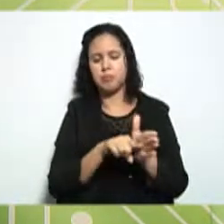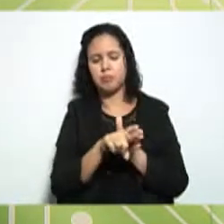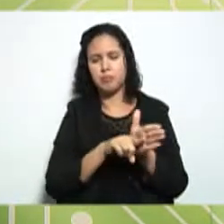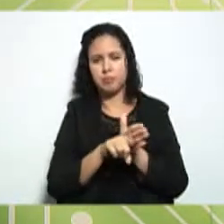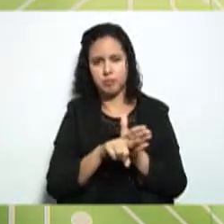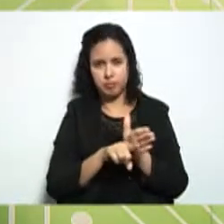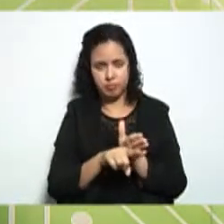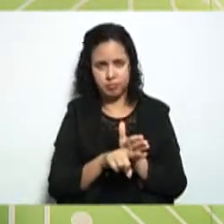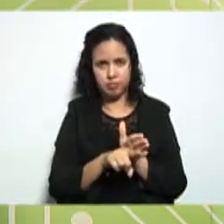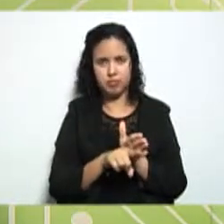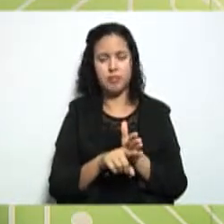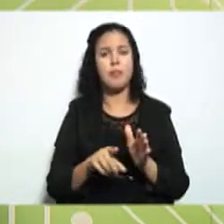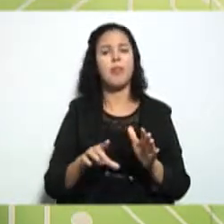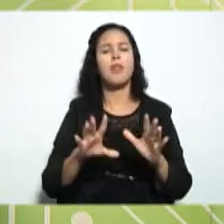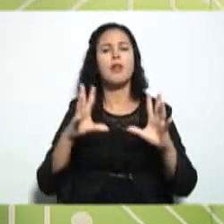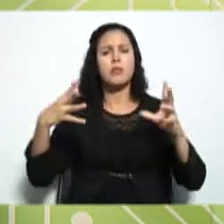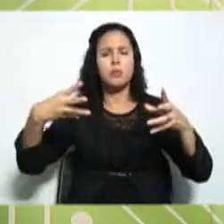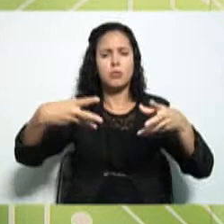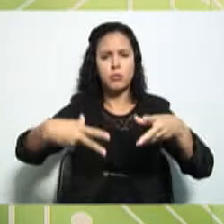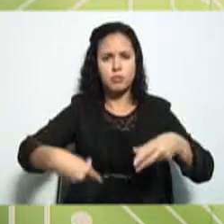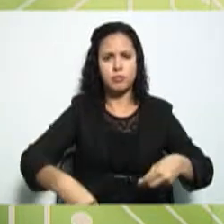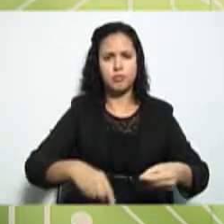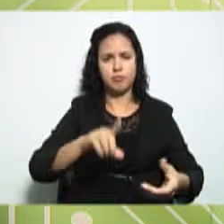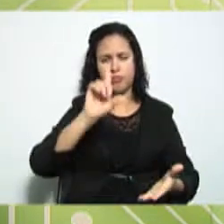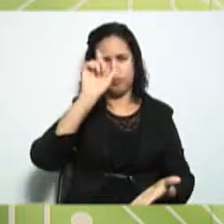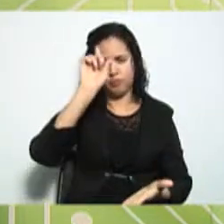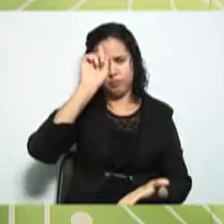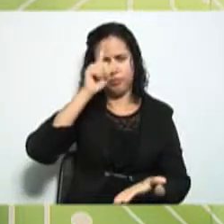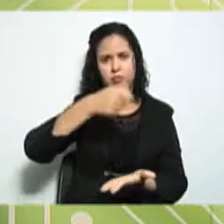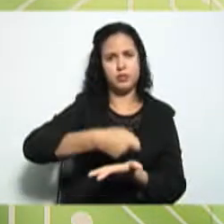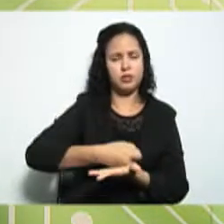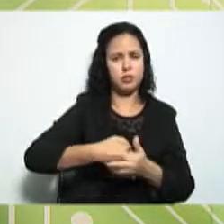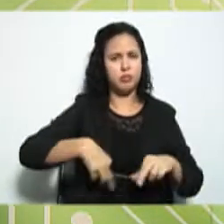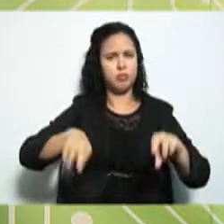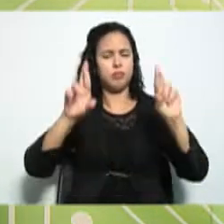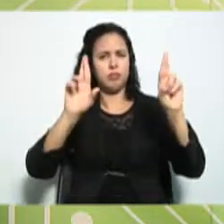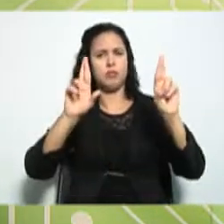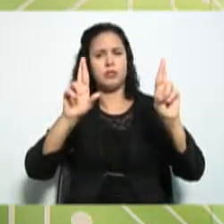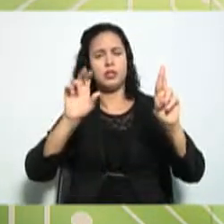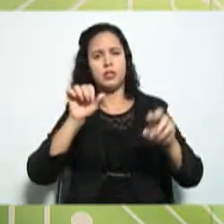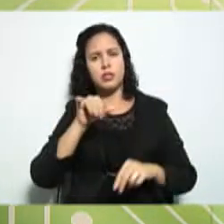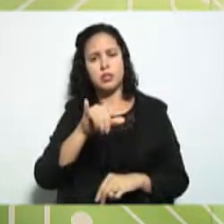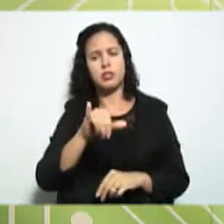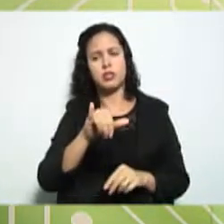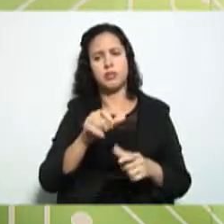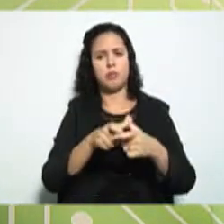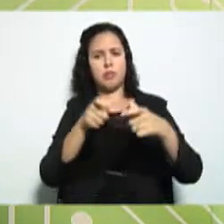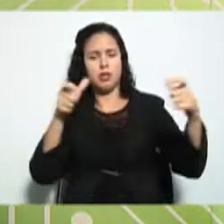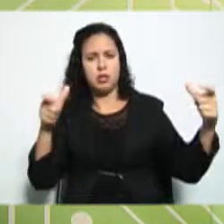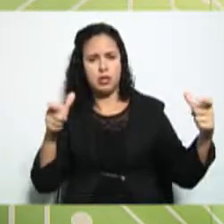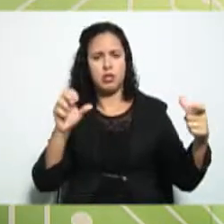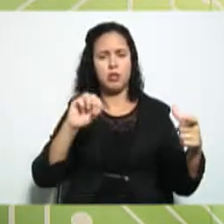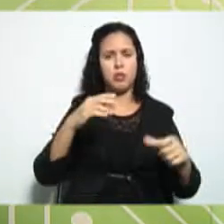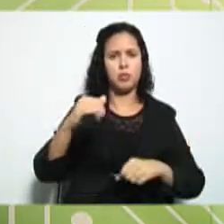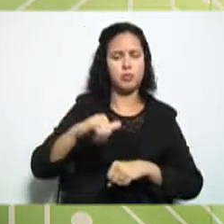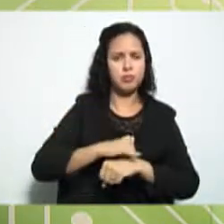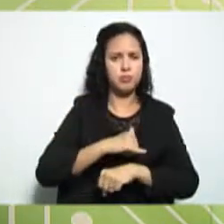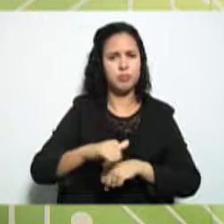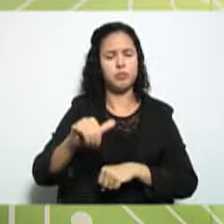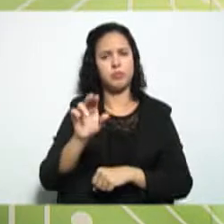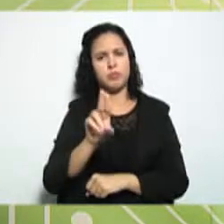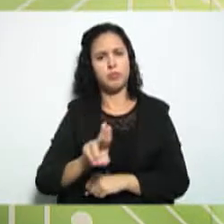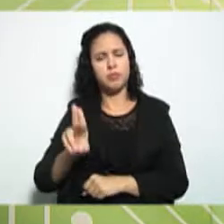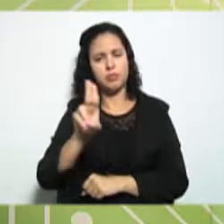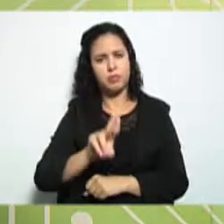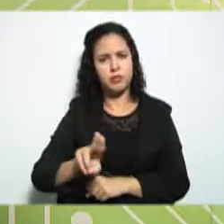tomadas decisões. As decisões principais da cooperativa, como, por exemplo, se vamos ou não expandir, qual estratégia que vamos usar para a